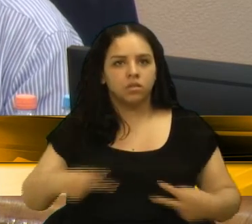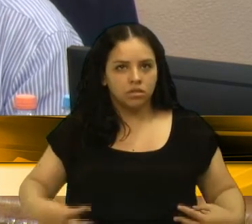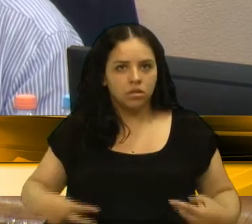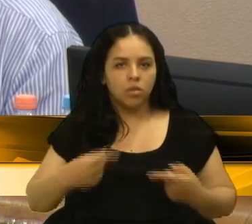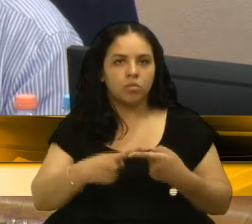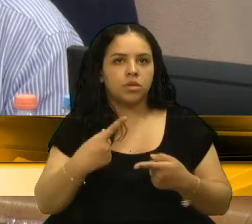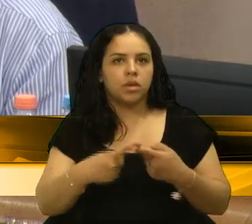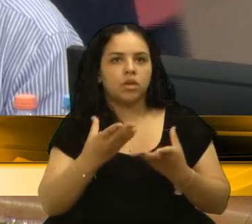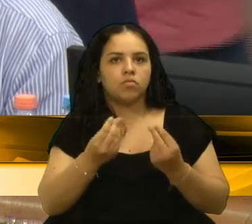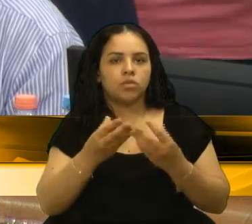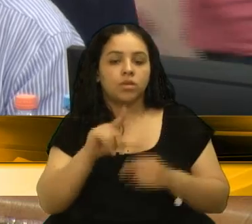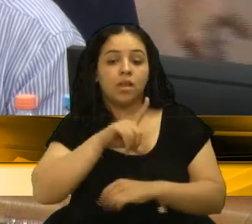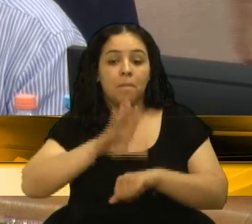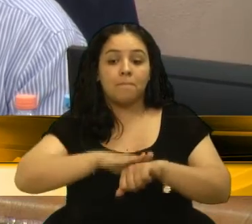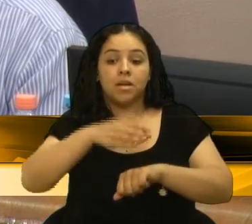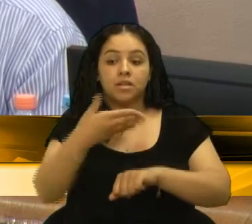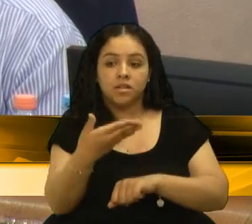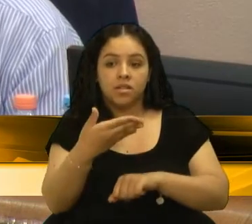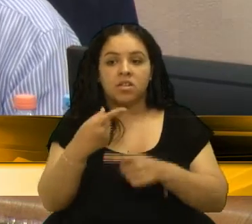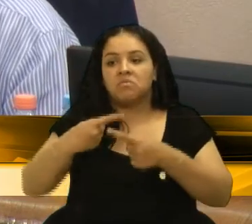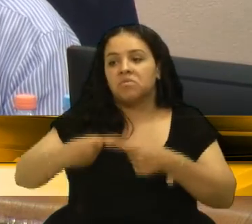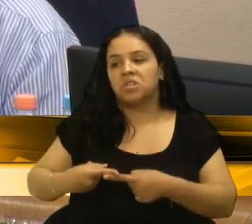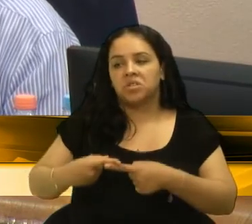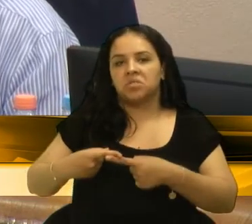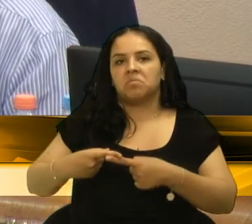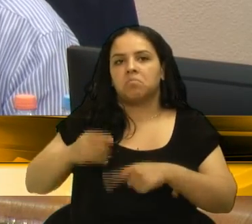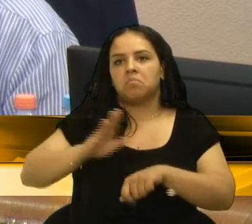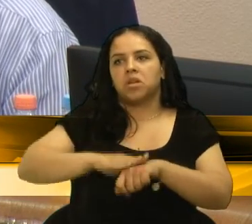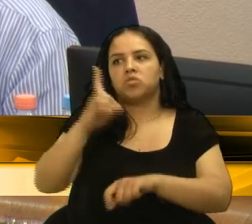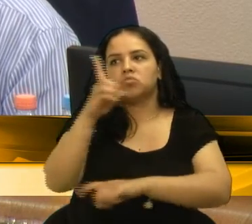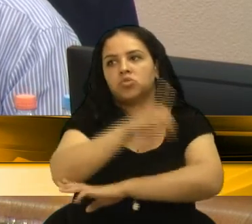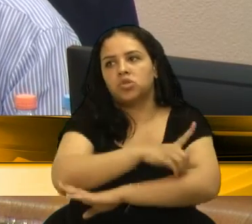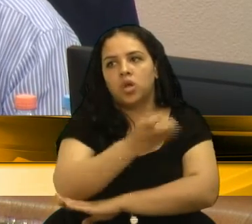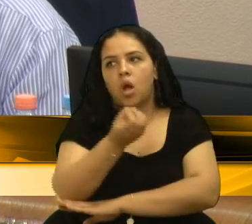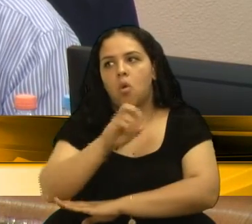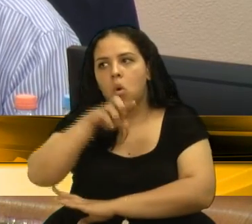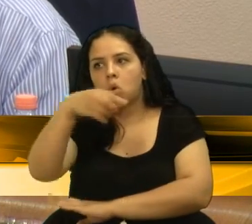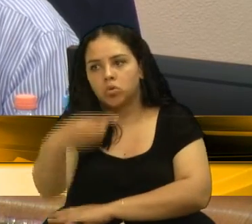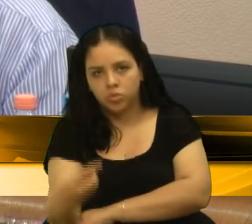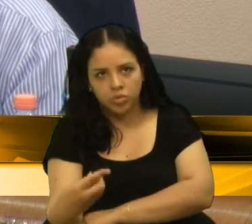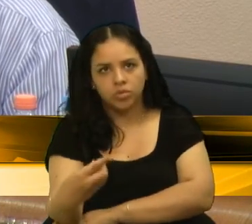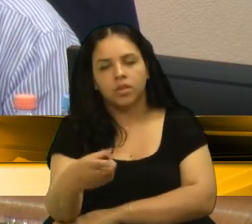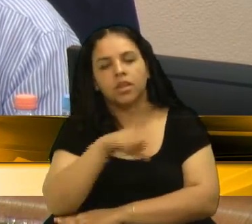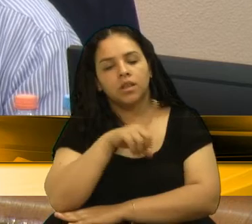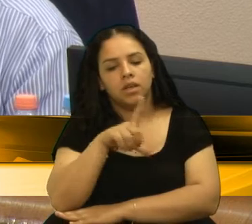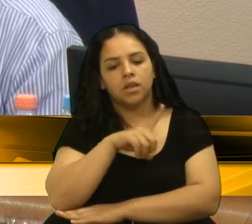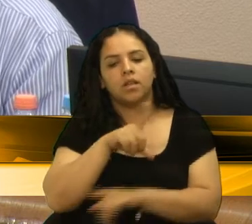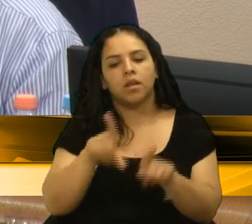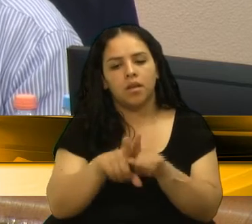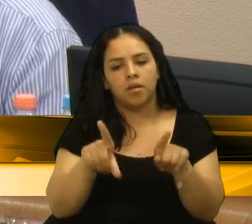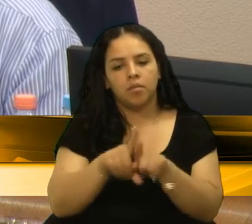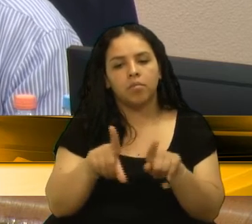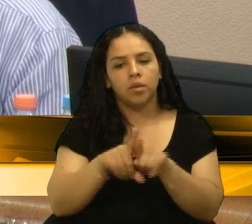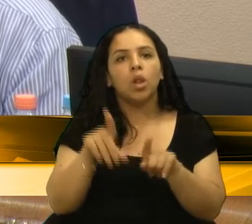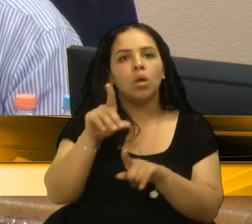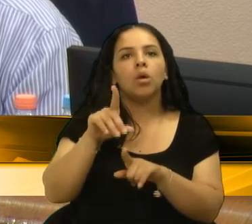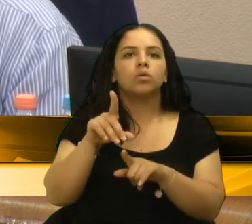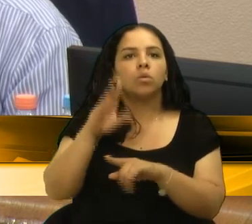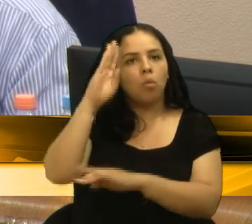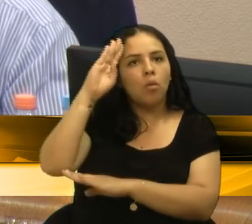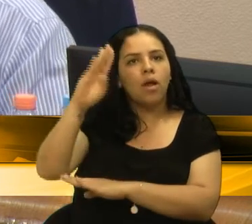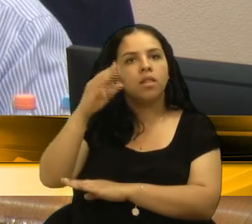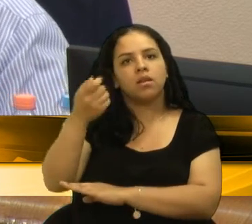tem mais de um evento, às vezes na mesma data ou vários eventos na mesma data. Avalia a questão da Guarda Municipal, se pode auxiliar, avalia a questão dos